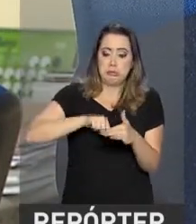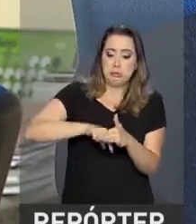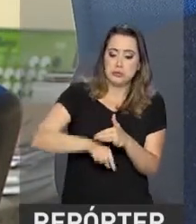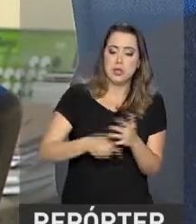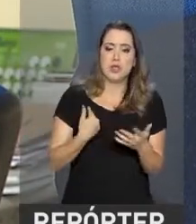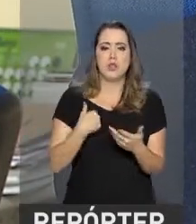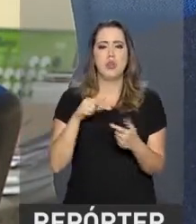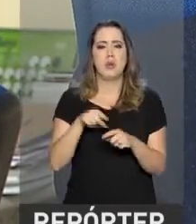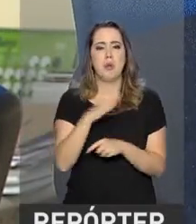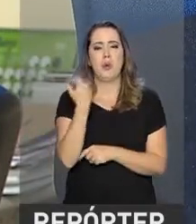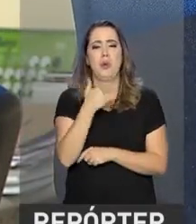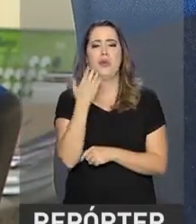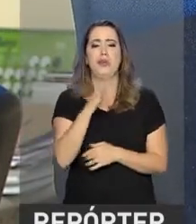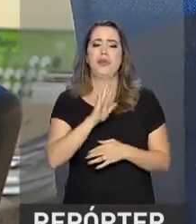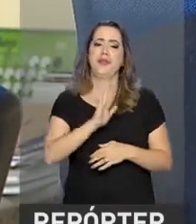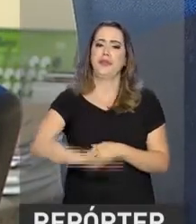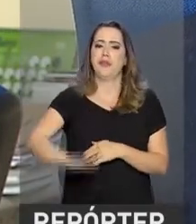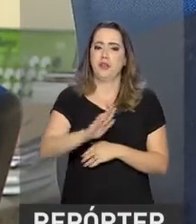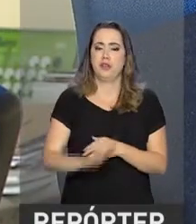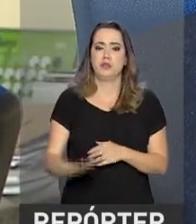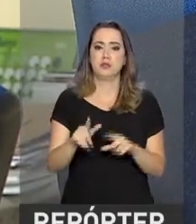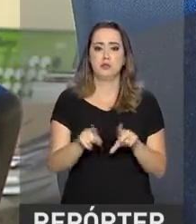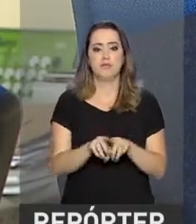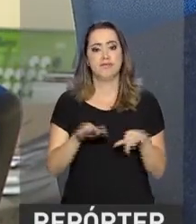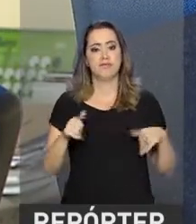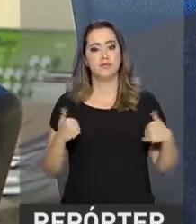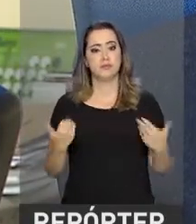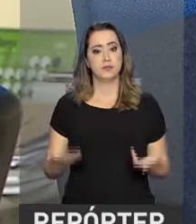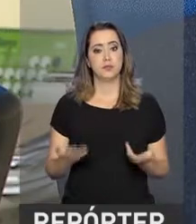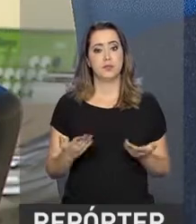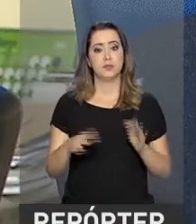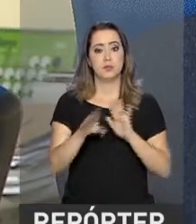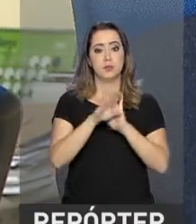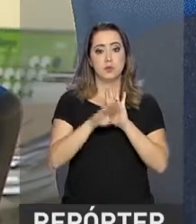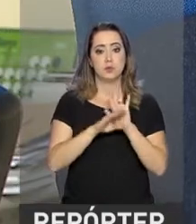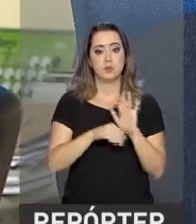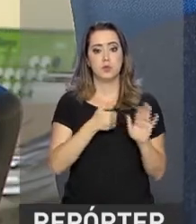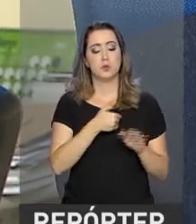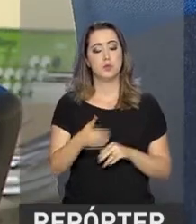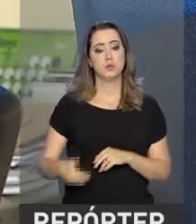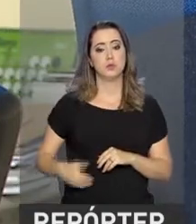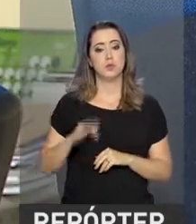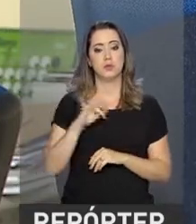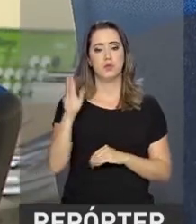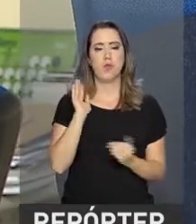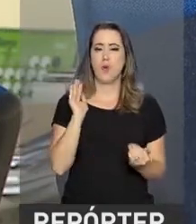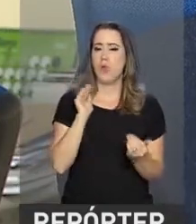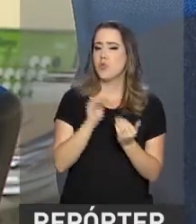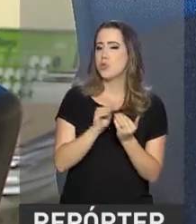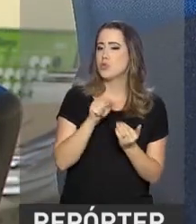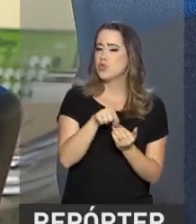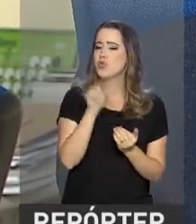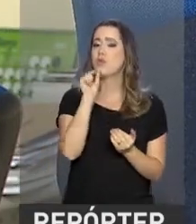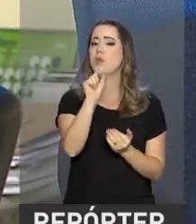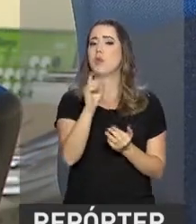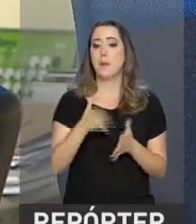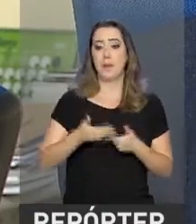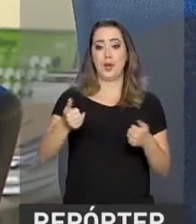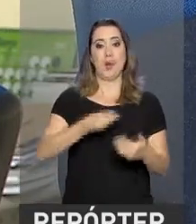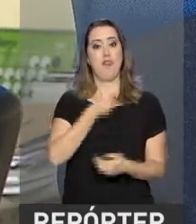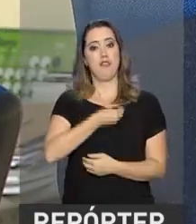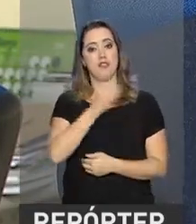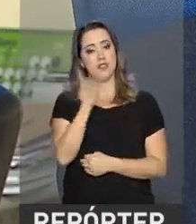o índice de mortalidade infantil muito alto então um programa do governo federal que visa leva a uma melhor qualidade de vida para a